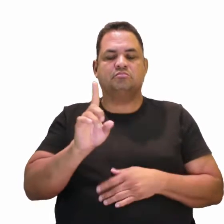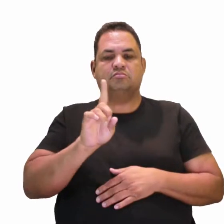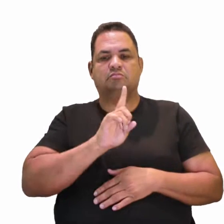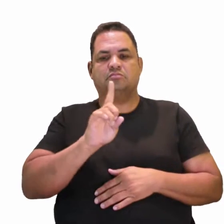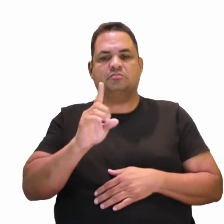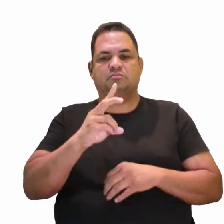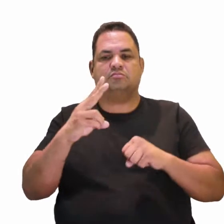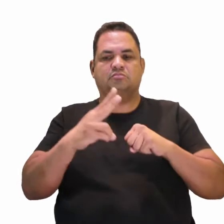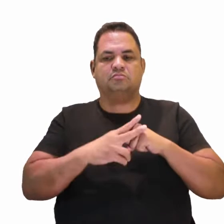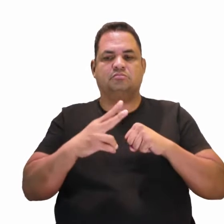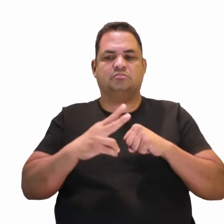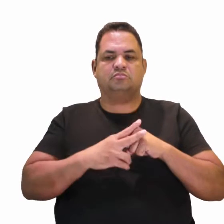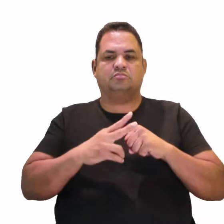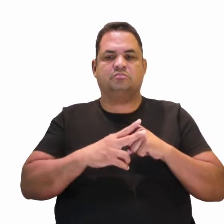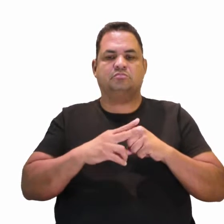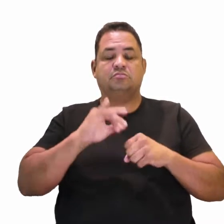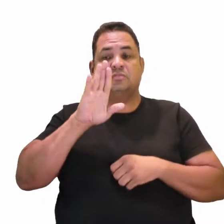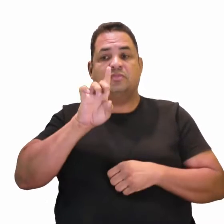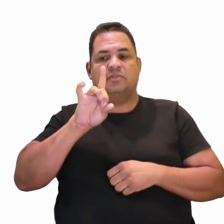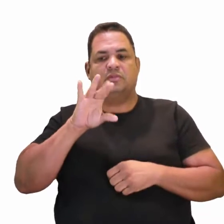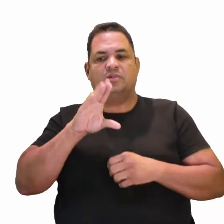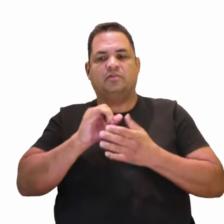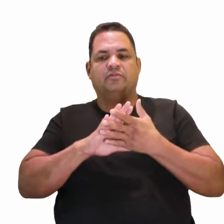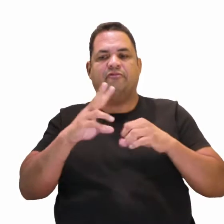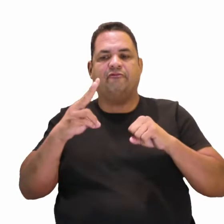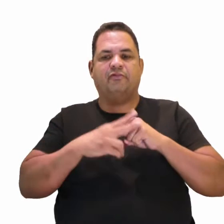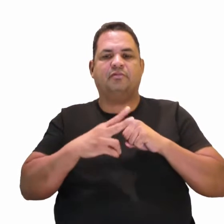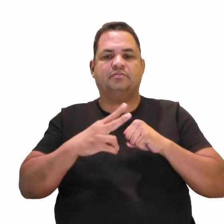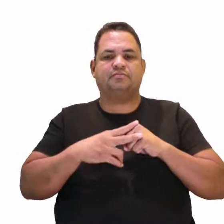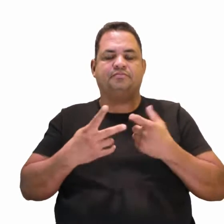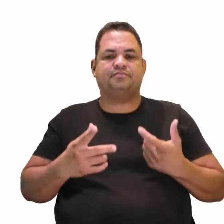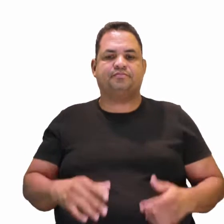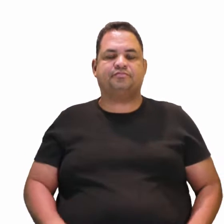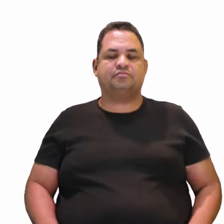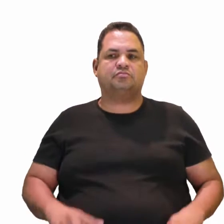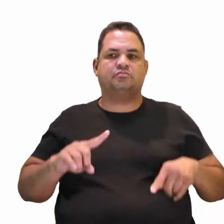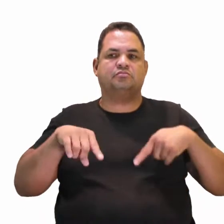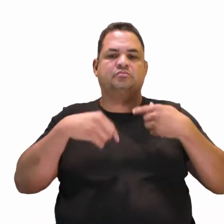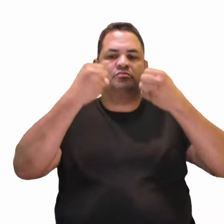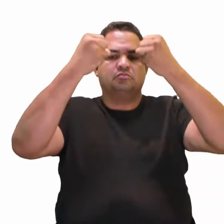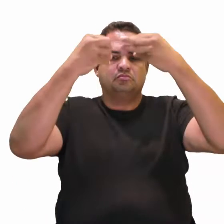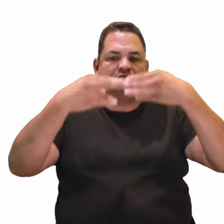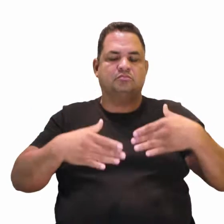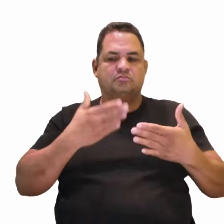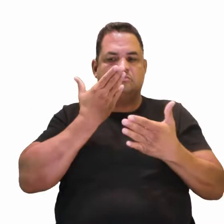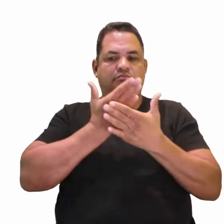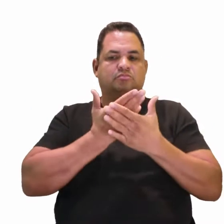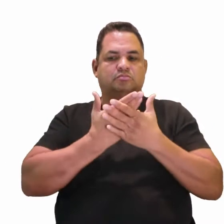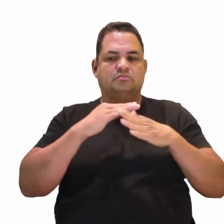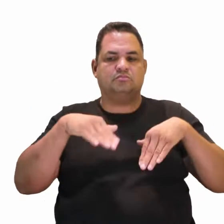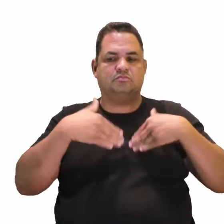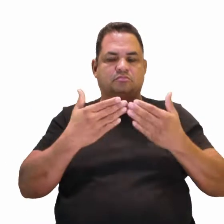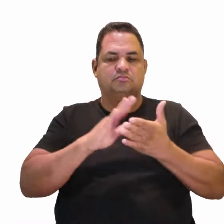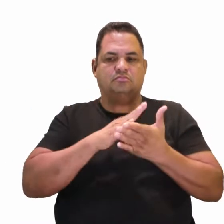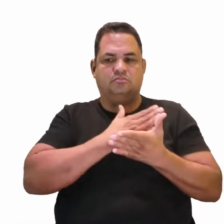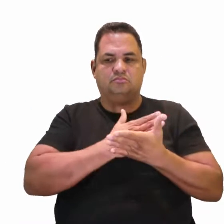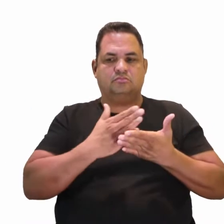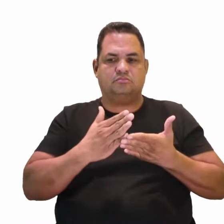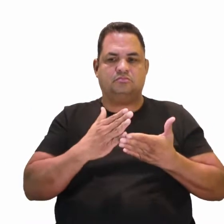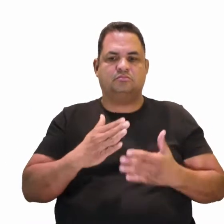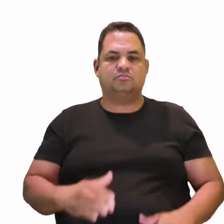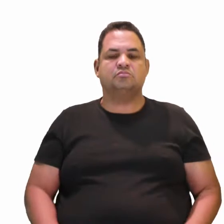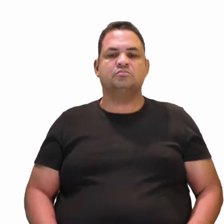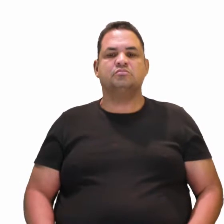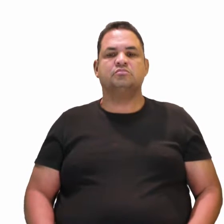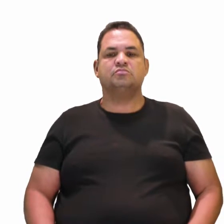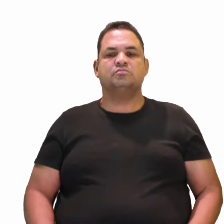do verbo, porém sem o to. Naquela hora da explicação lá na nossa aula, quando a gente começou a falar sobre a